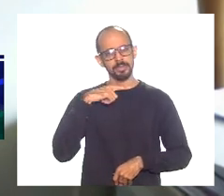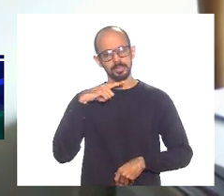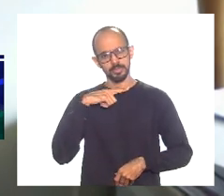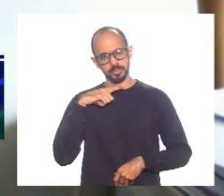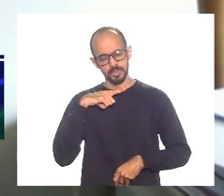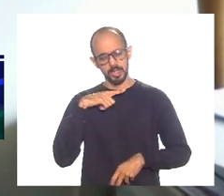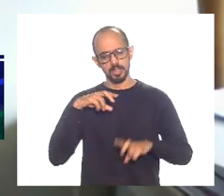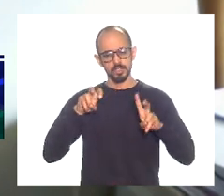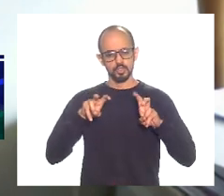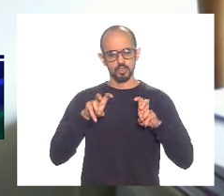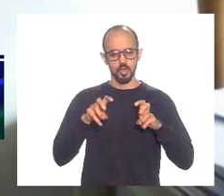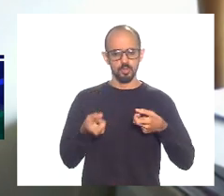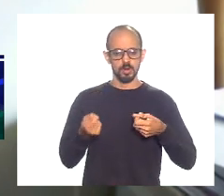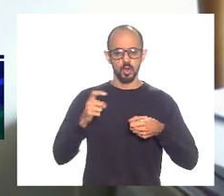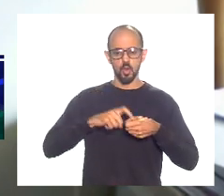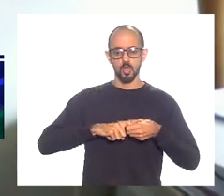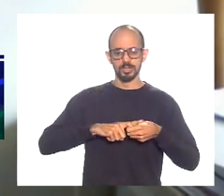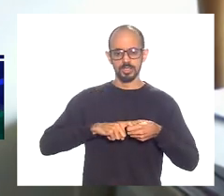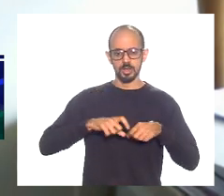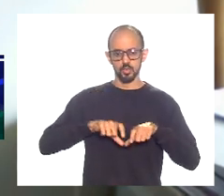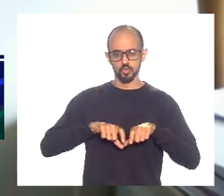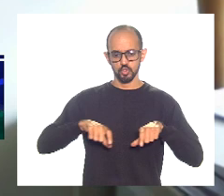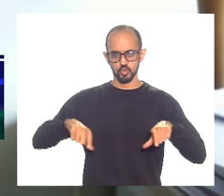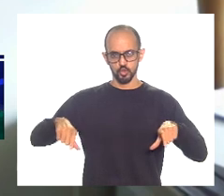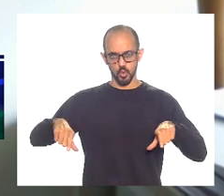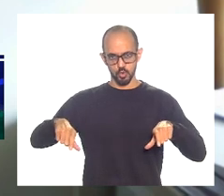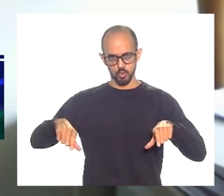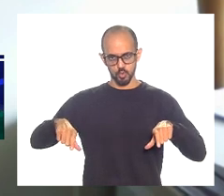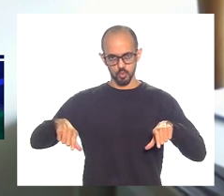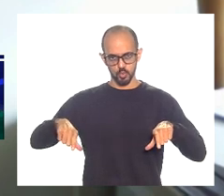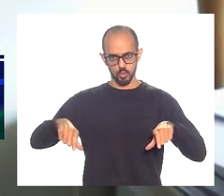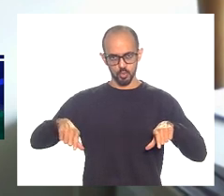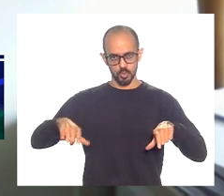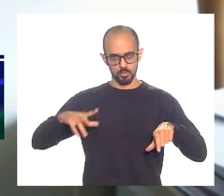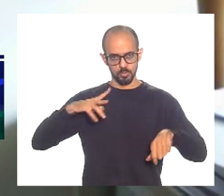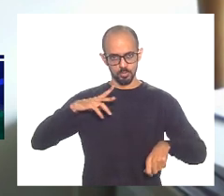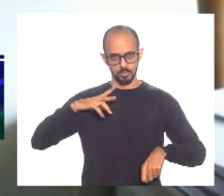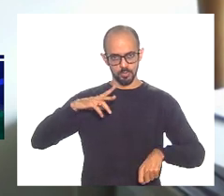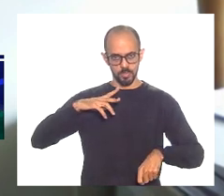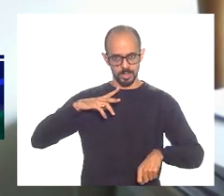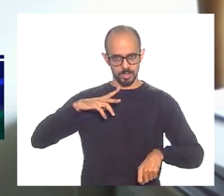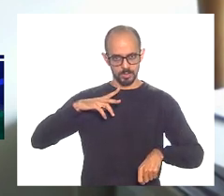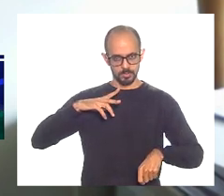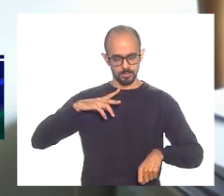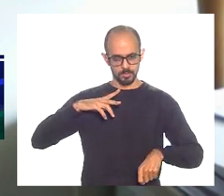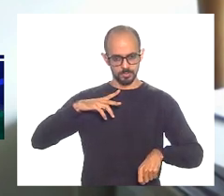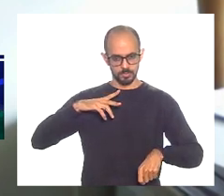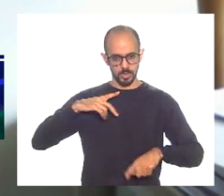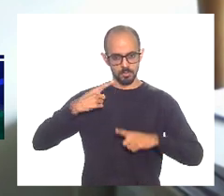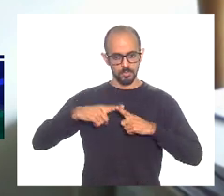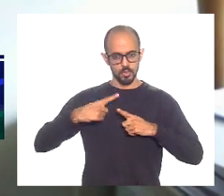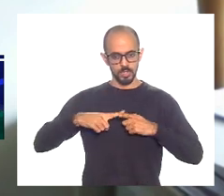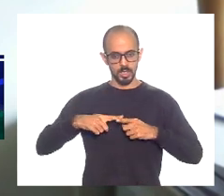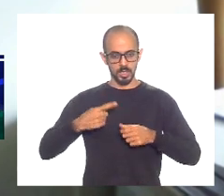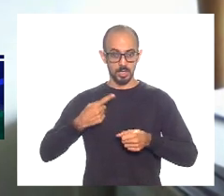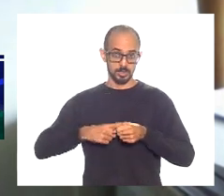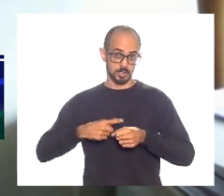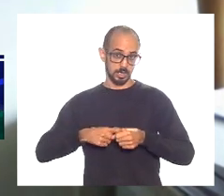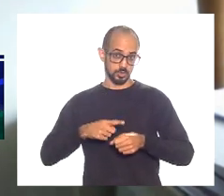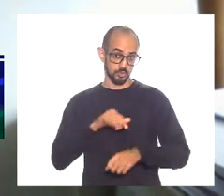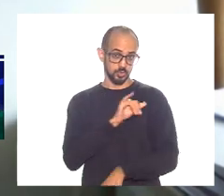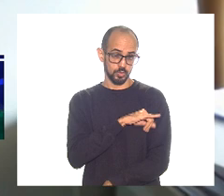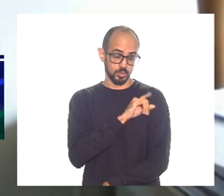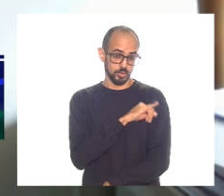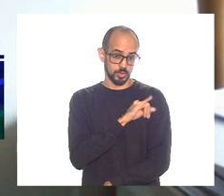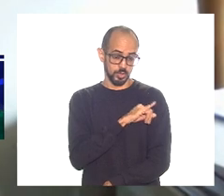com concessão de esgoto à iniciativa privada, porque na cidade do Rio de Janeiro